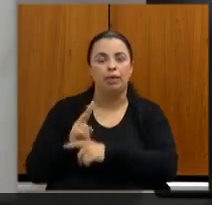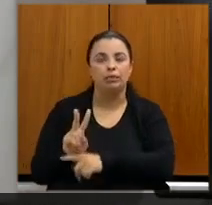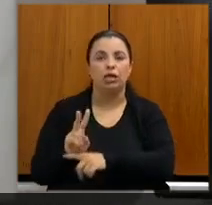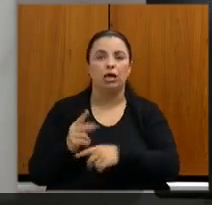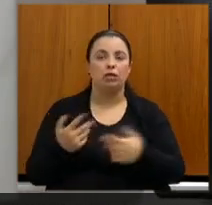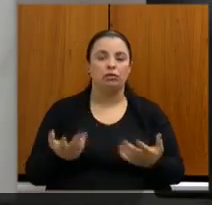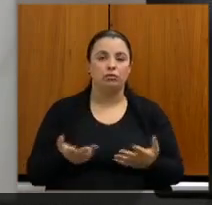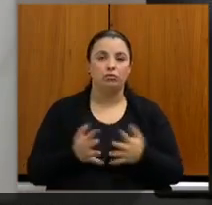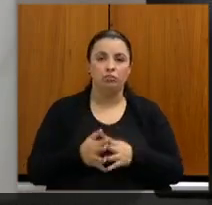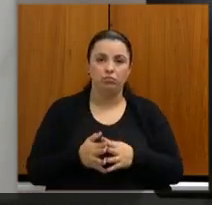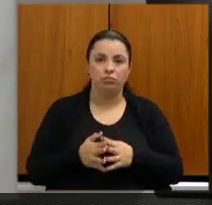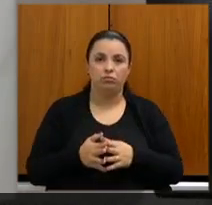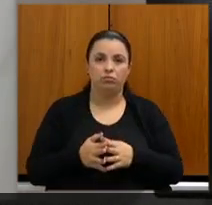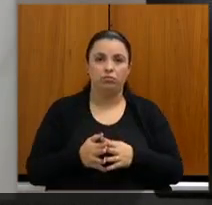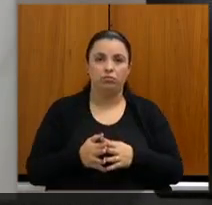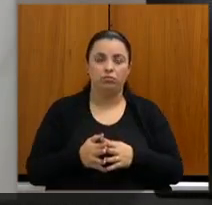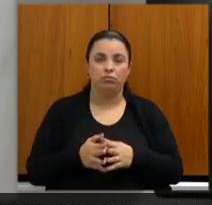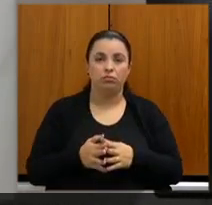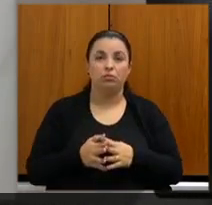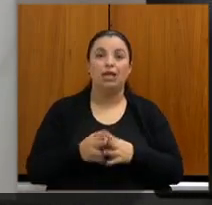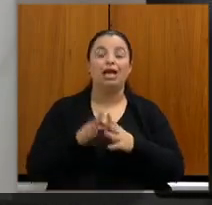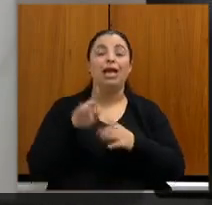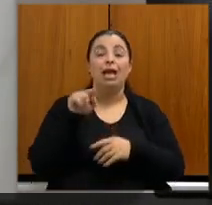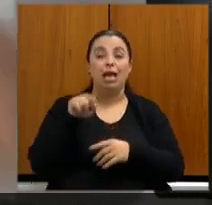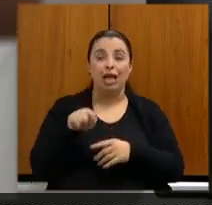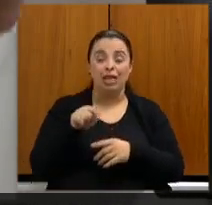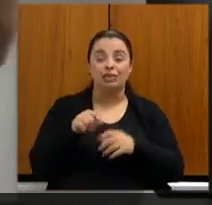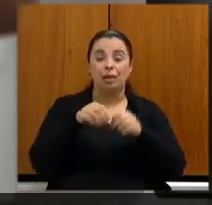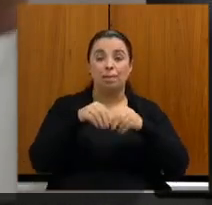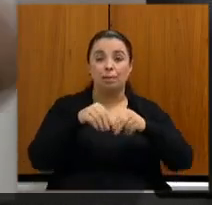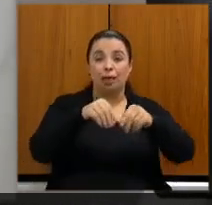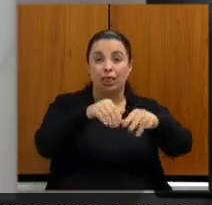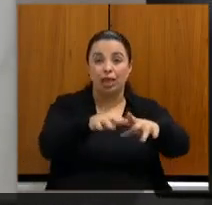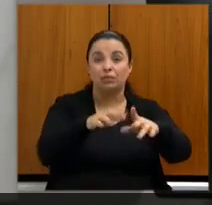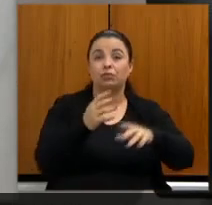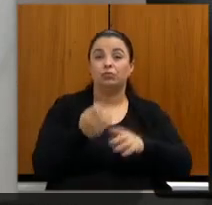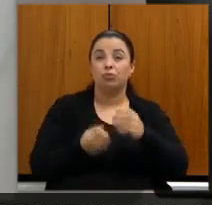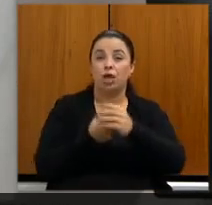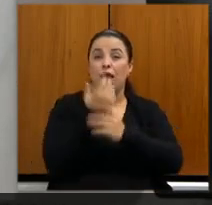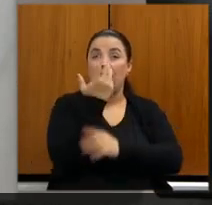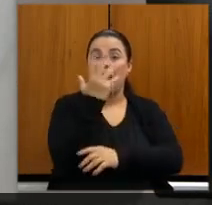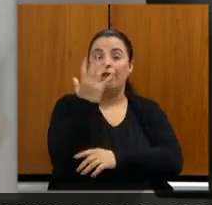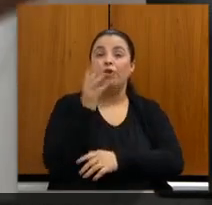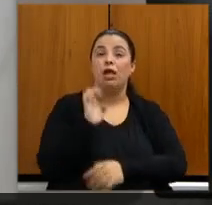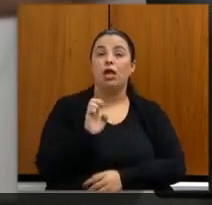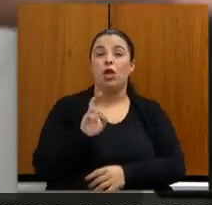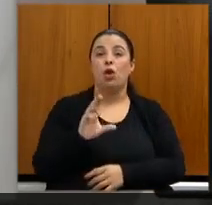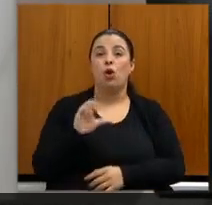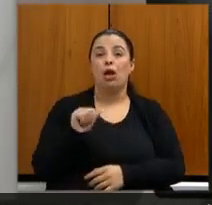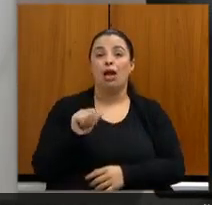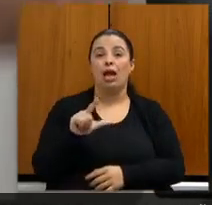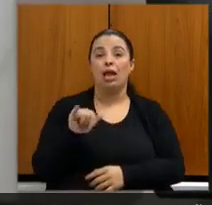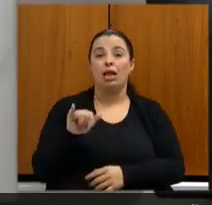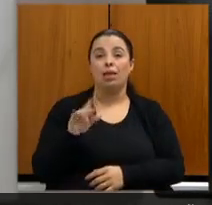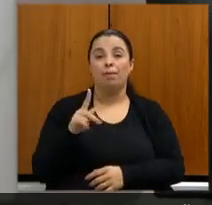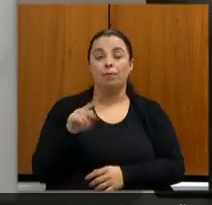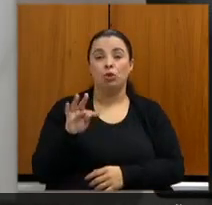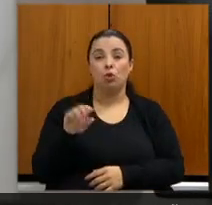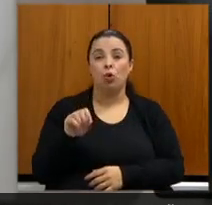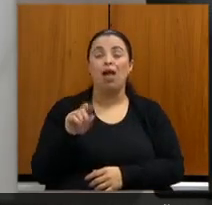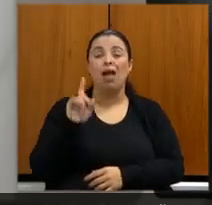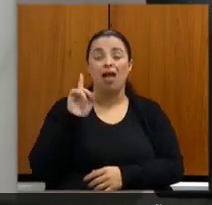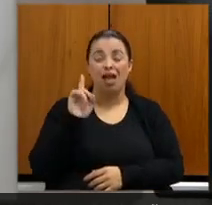eucalipto esse pau certo que torna a vida do povo está no estado de Minas Gerais tem município ficou muito